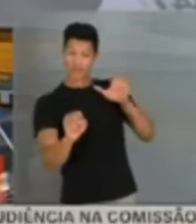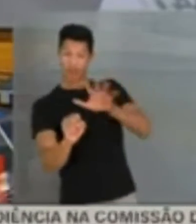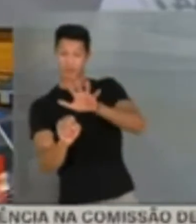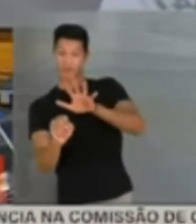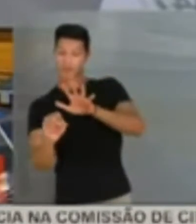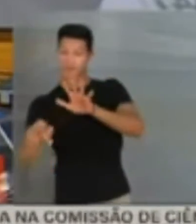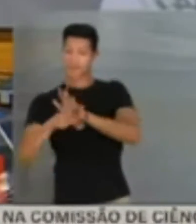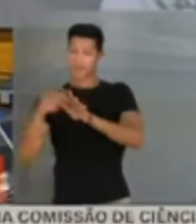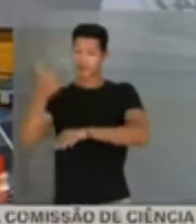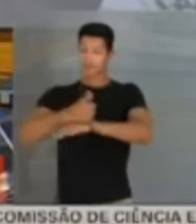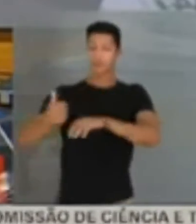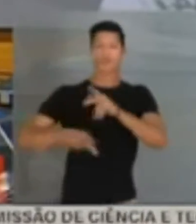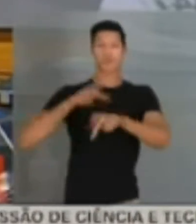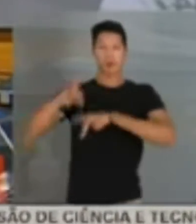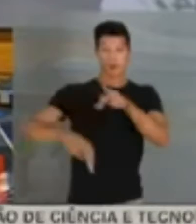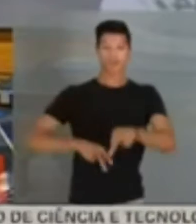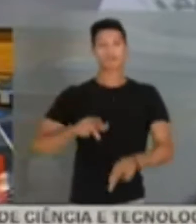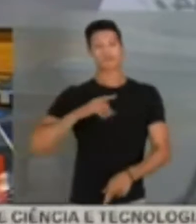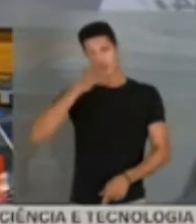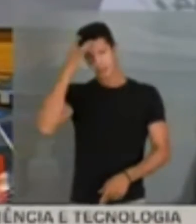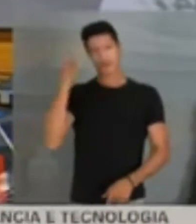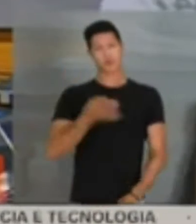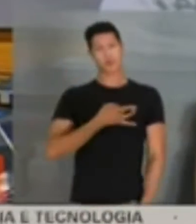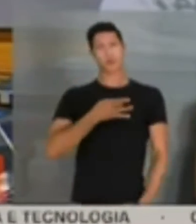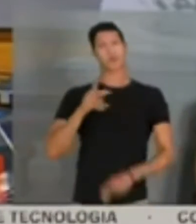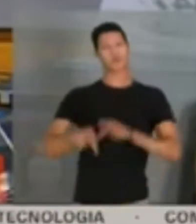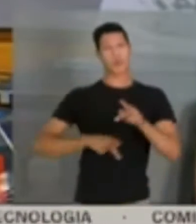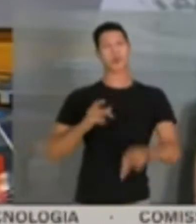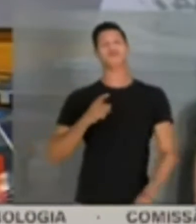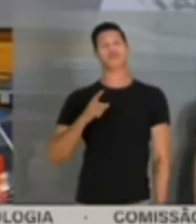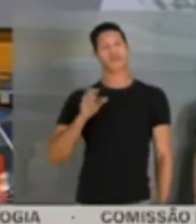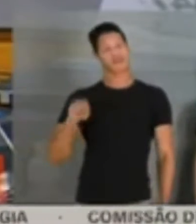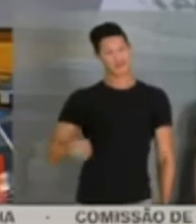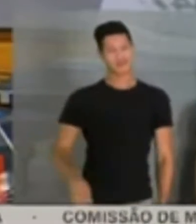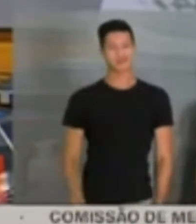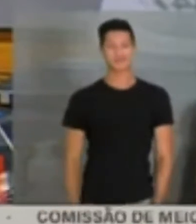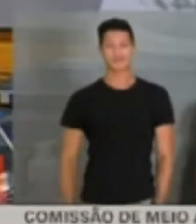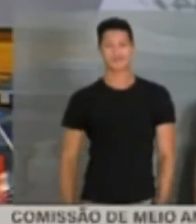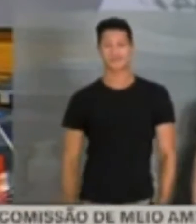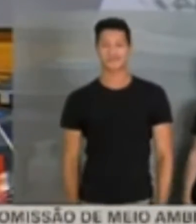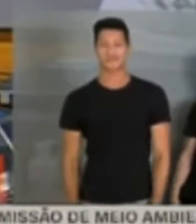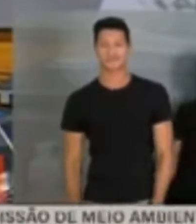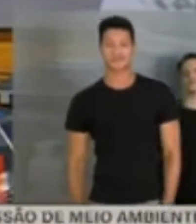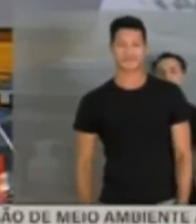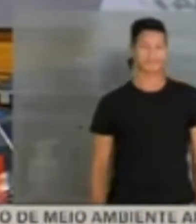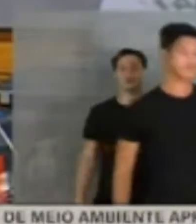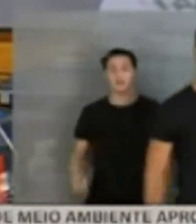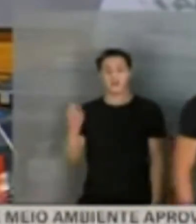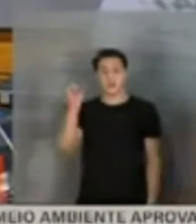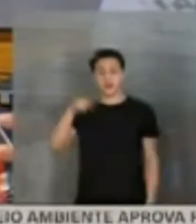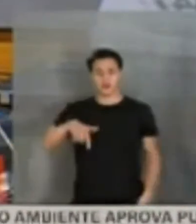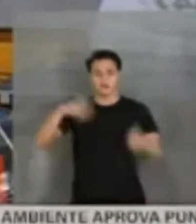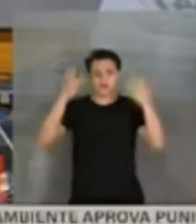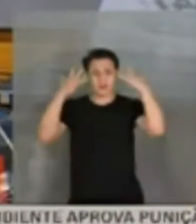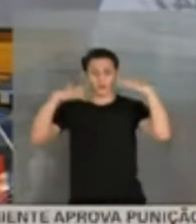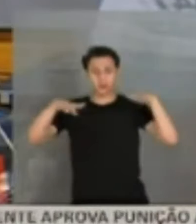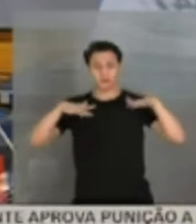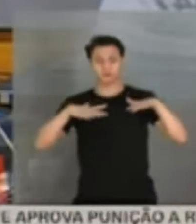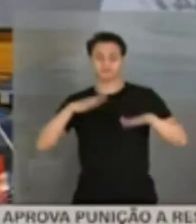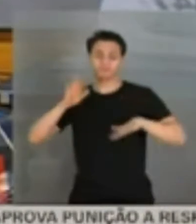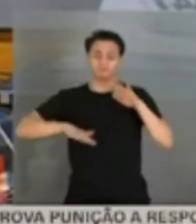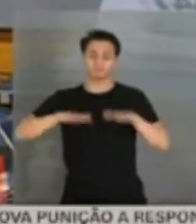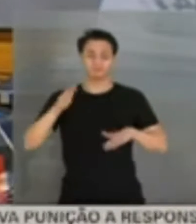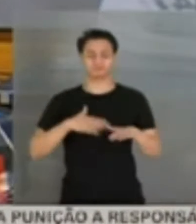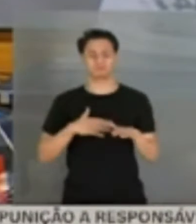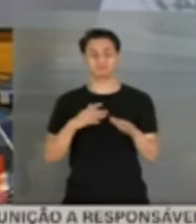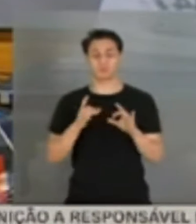próprio povo. Tem muita gente com medo do povo. É natural. De repente esteja